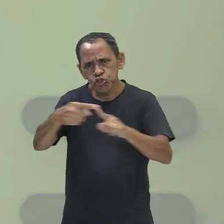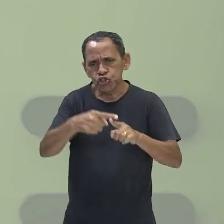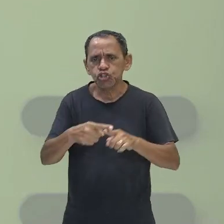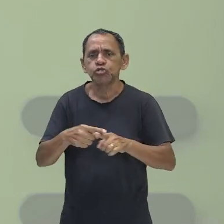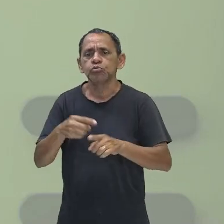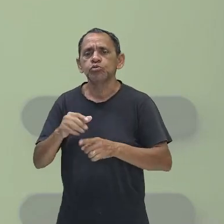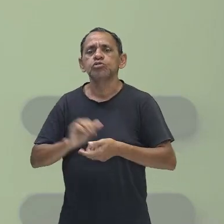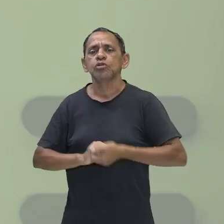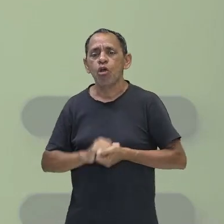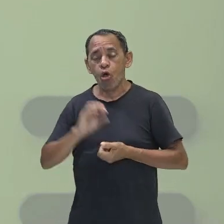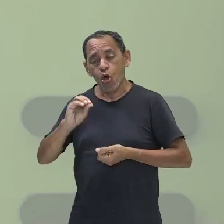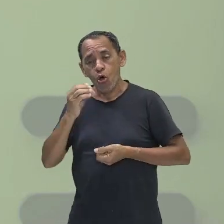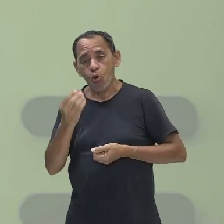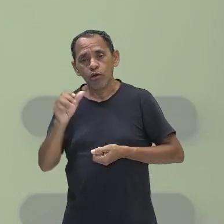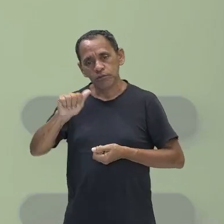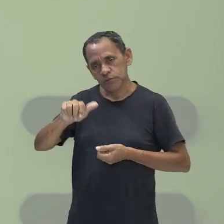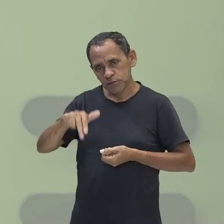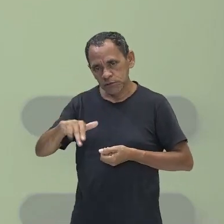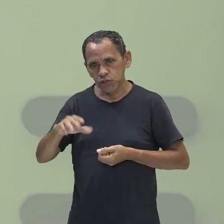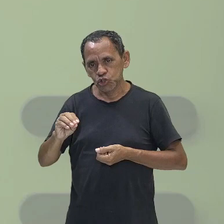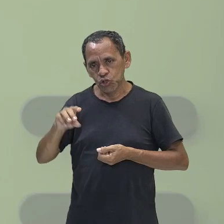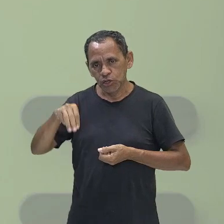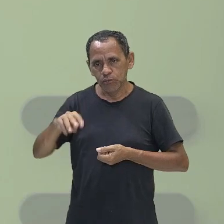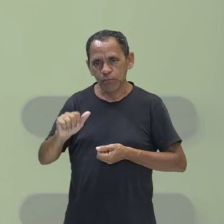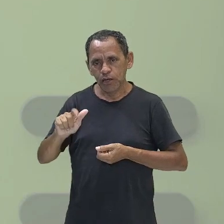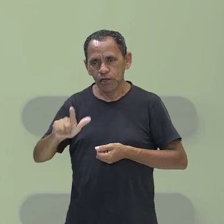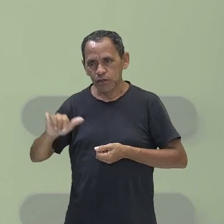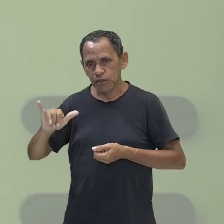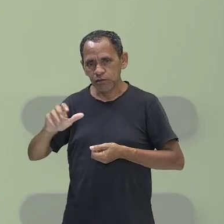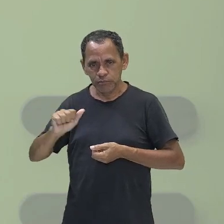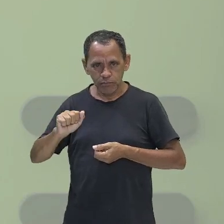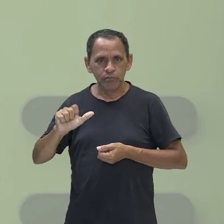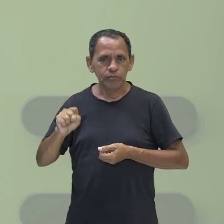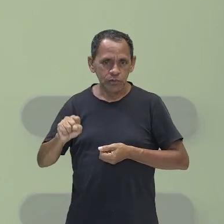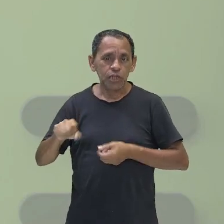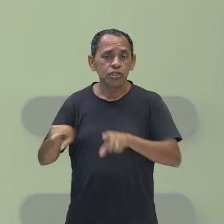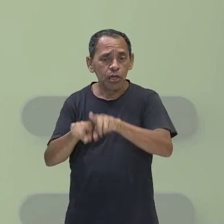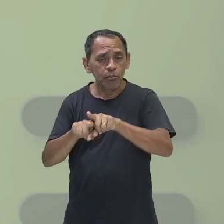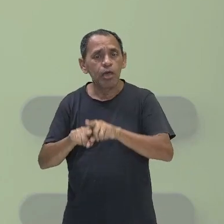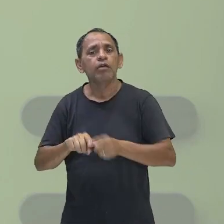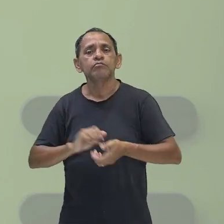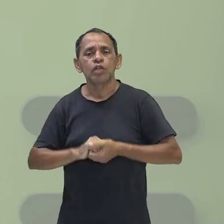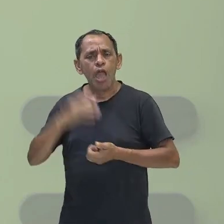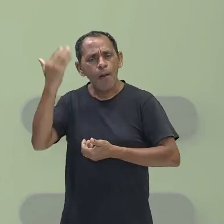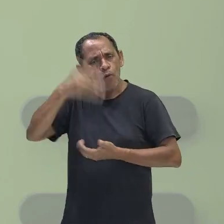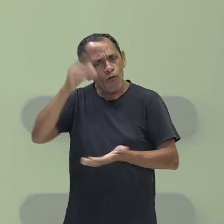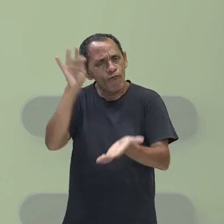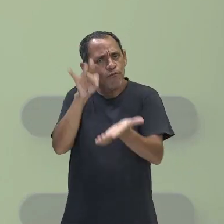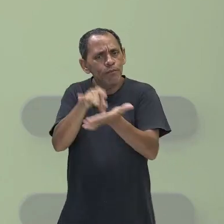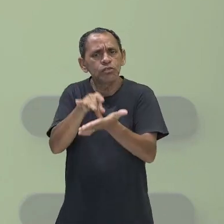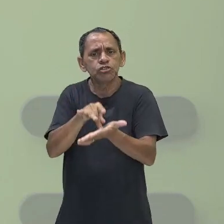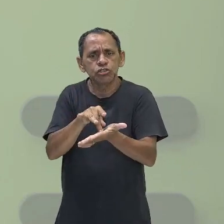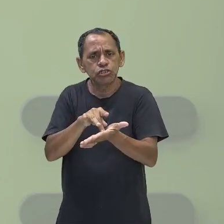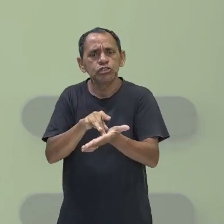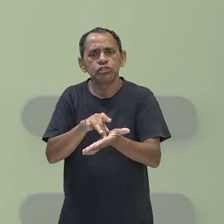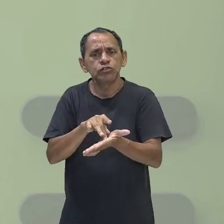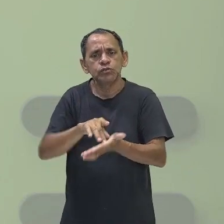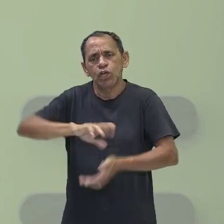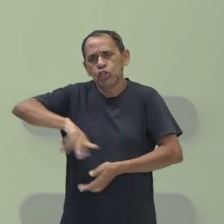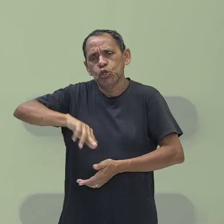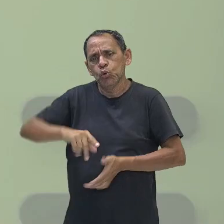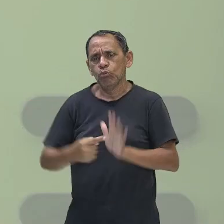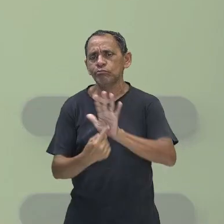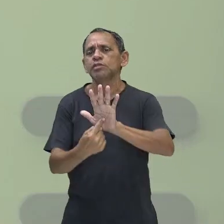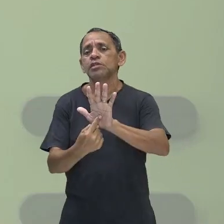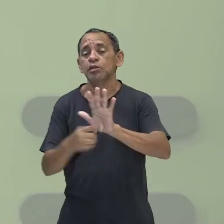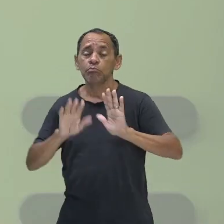anomalias, tá? Então, essa é a parte das afirmativas negativas que não estão sendo apresentadas aqui, mas